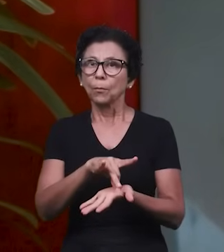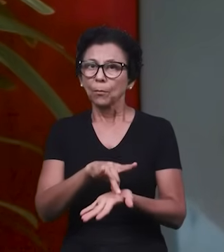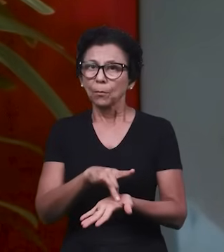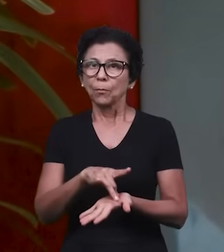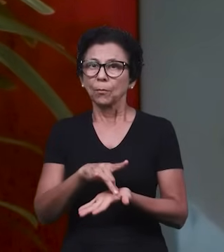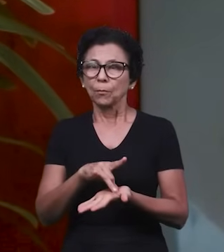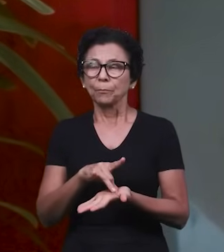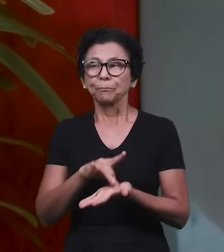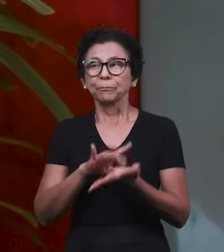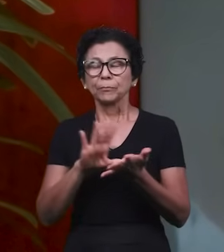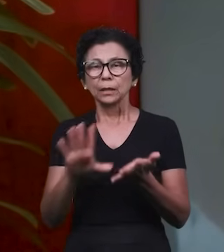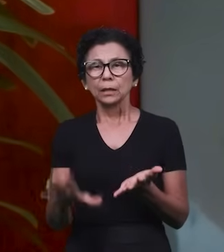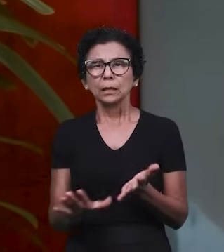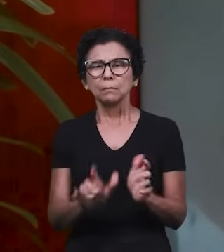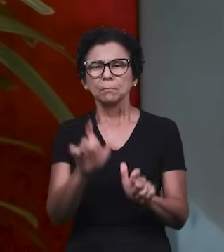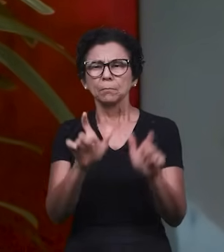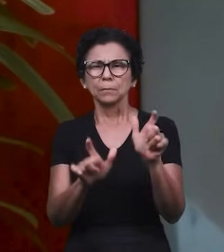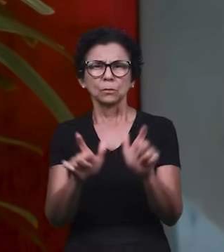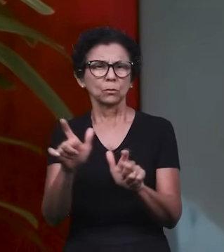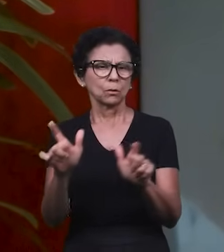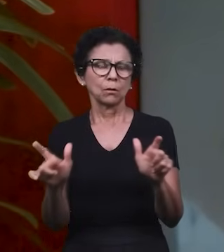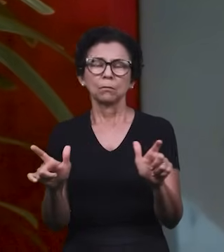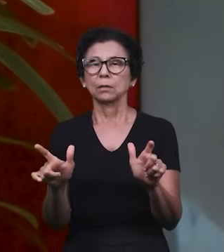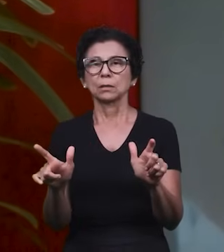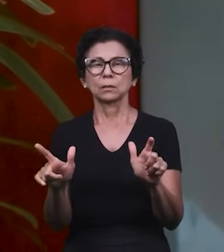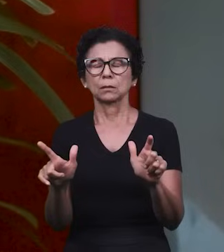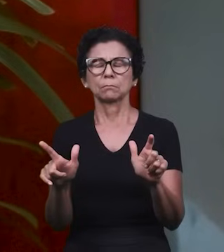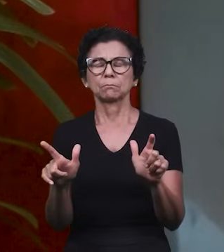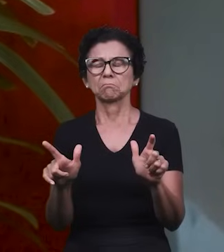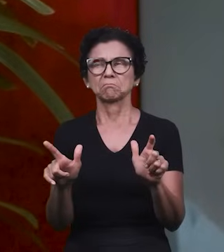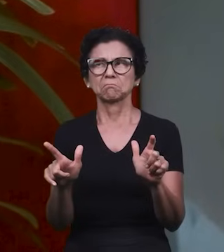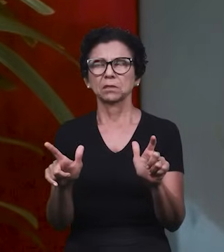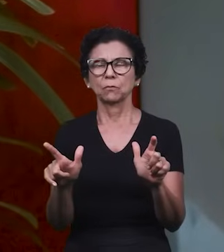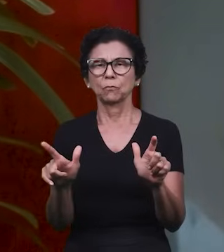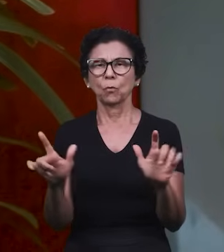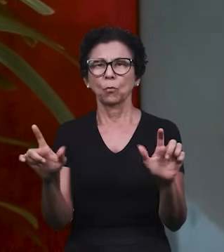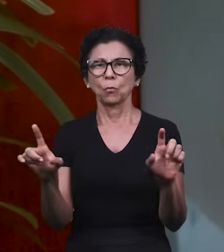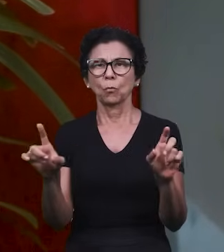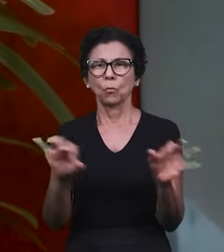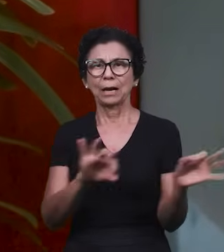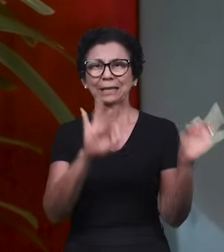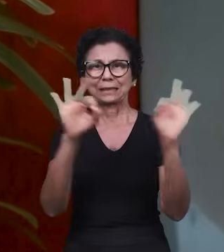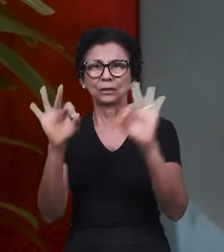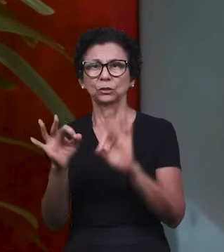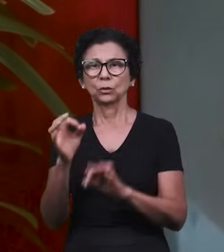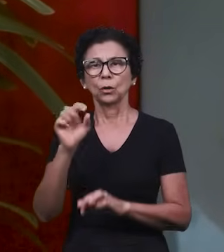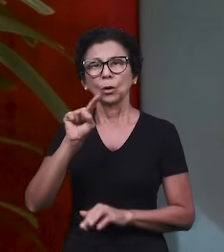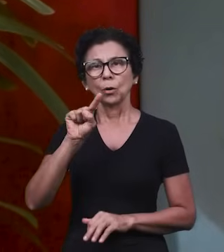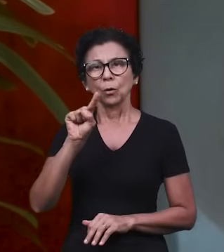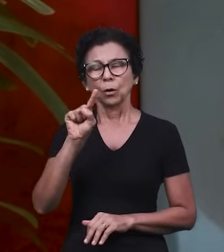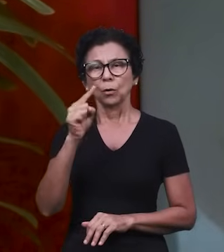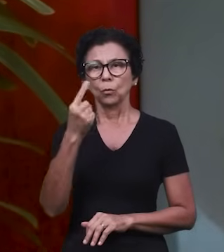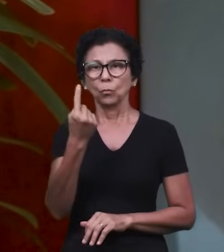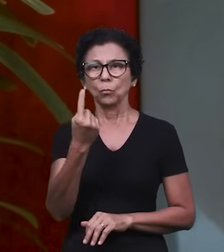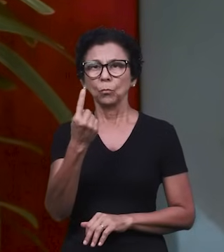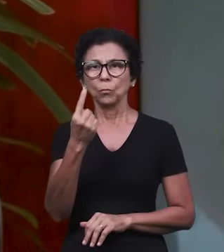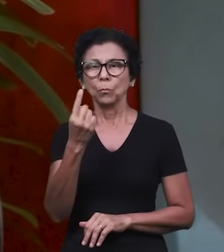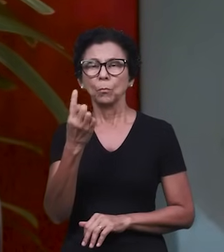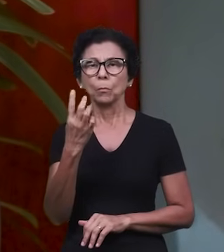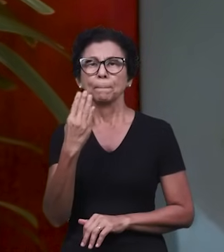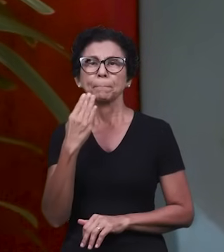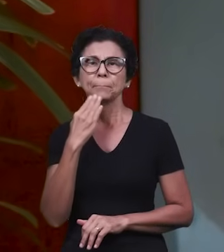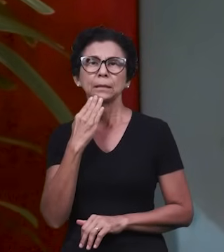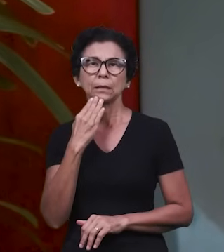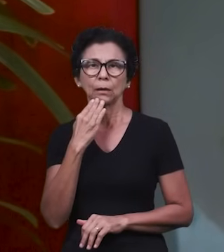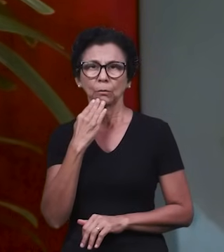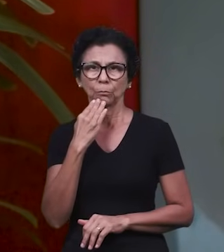de público que deve ser alcançado, nós estamos trabalhando com o alcance de 1 bilhão de pessoas, pelo menos. Né?